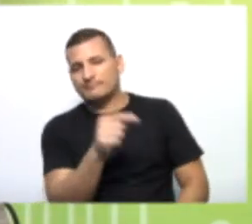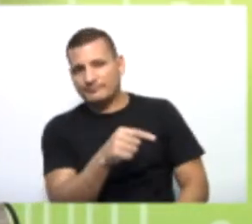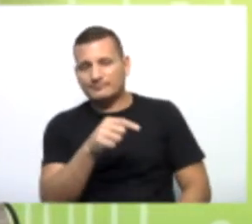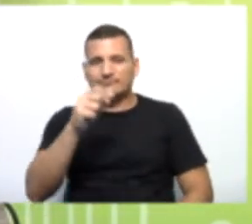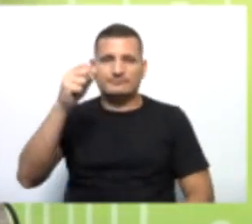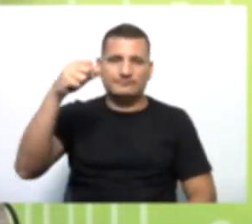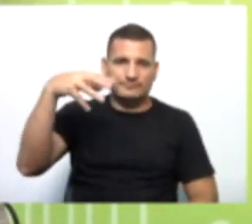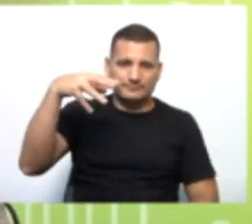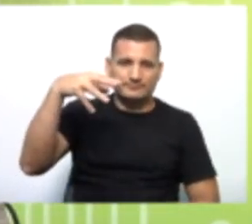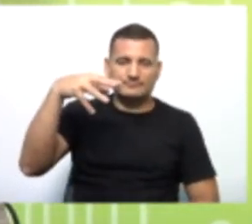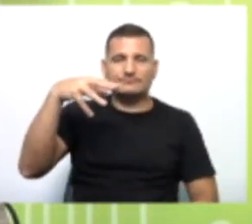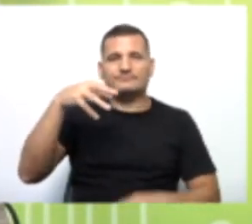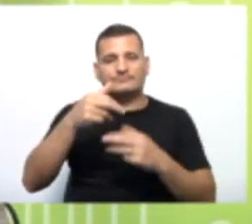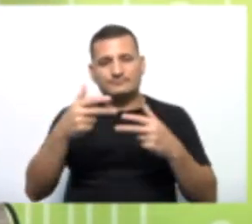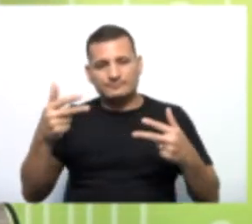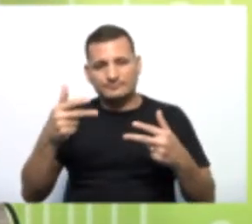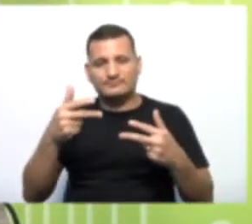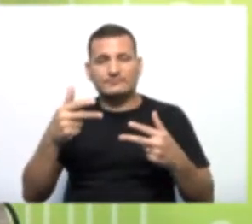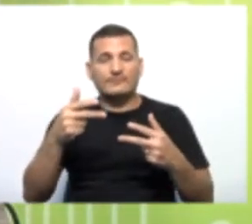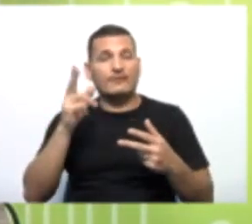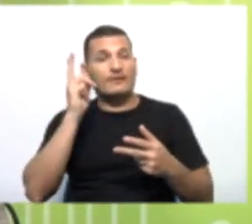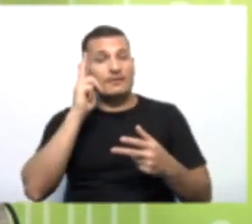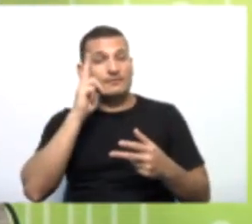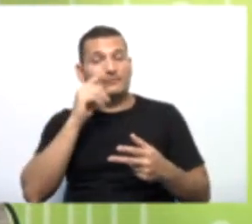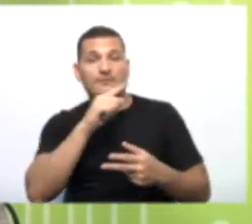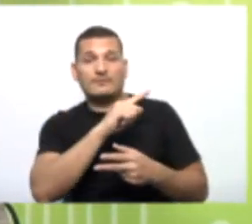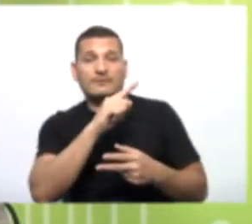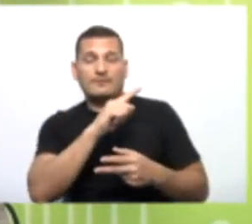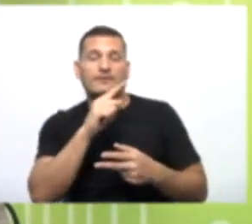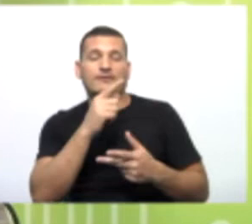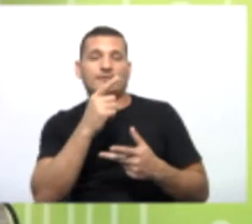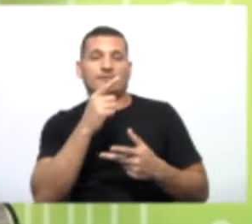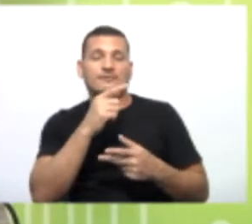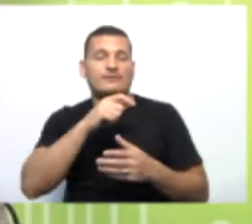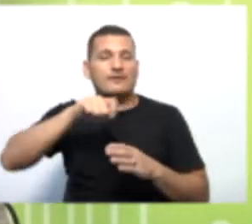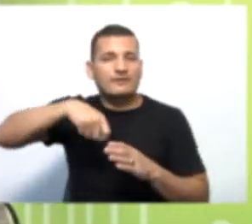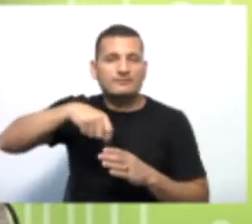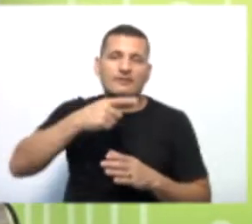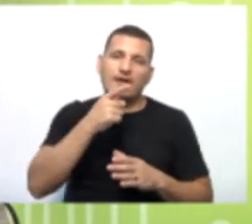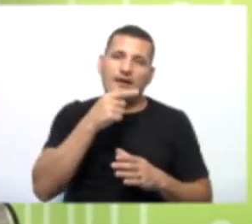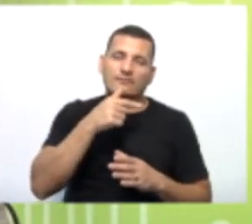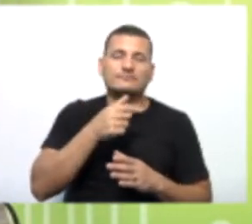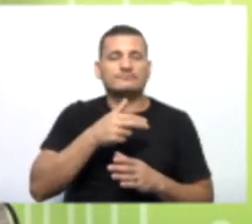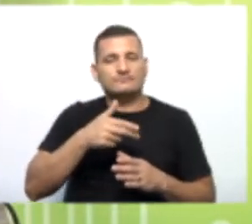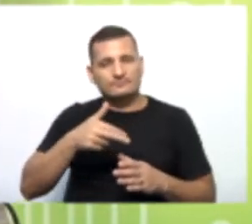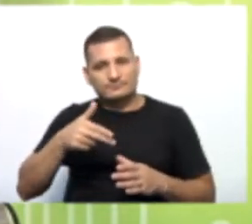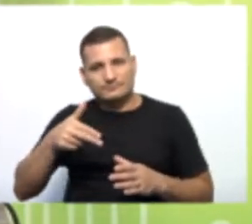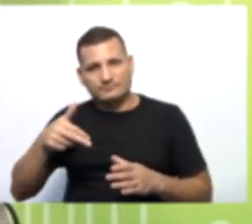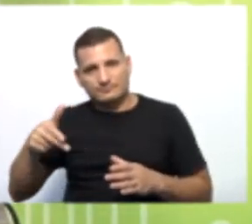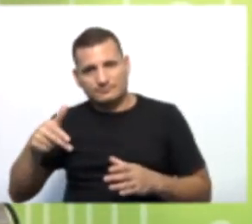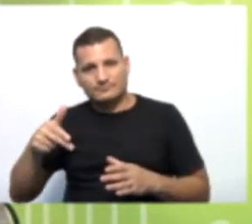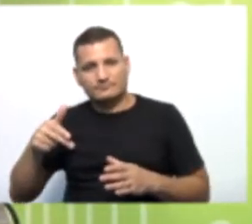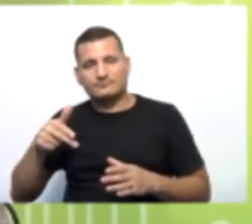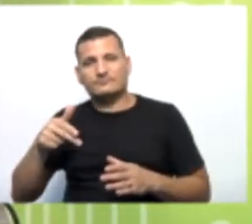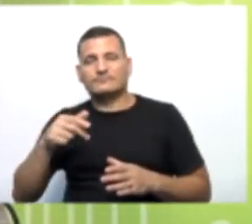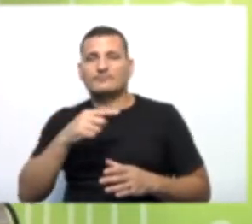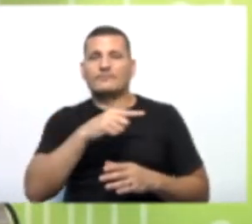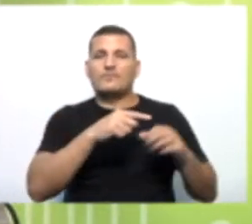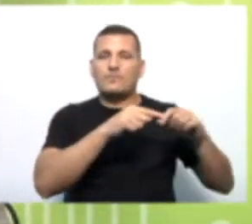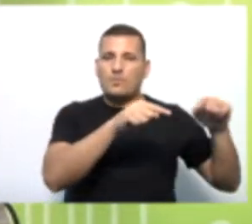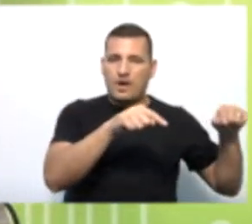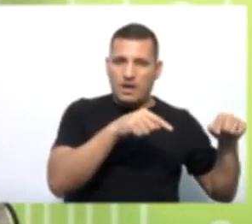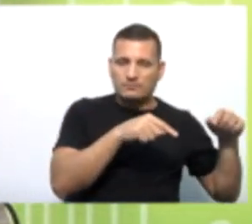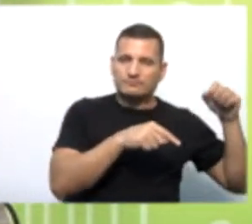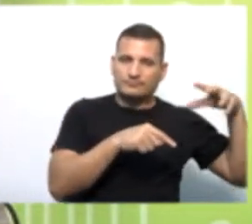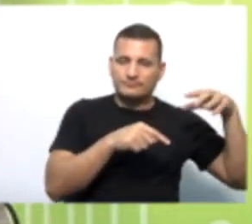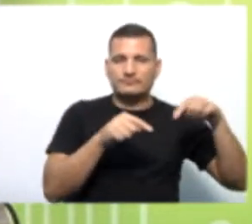tal, vai lá, faz alguma coisinha, aí tá no banheiro, lembrou, eu tenho que ir lá na cozinha, beber uma água, tô com sede. Pronto, vai na cozinha, apagou a luz do quarto? Não, do banheiro,